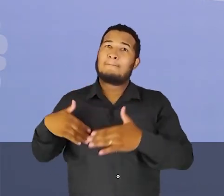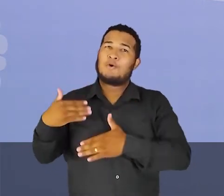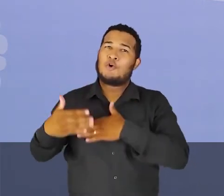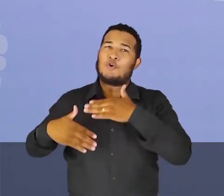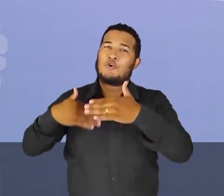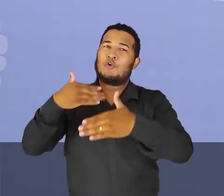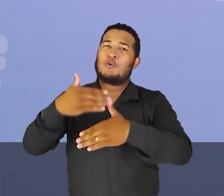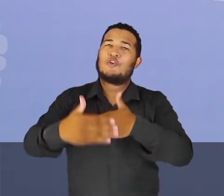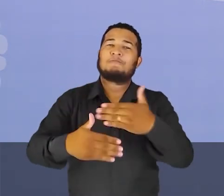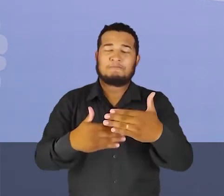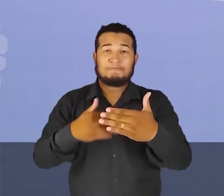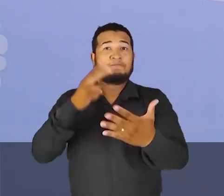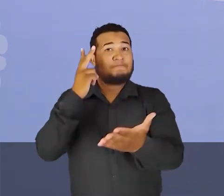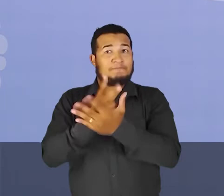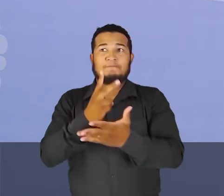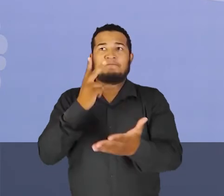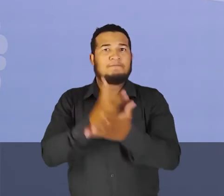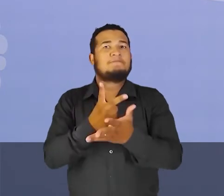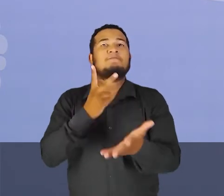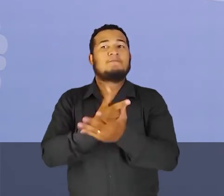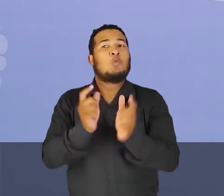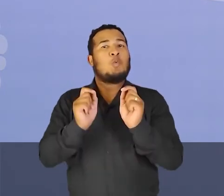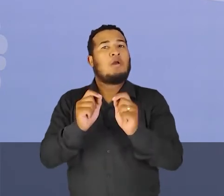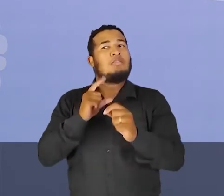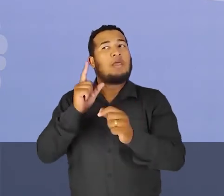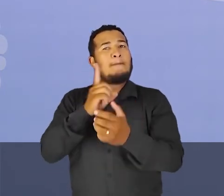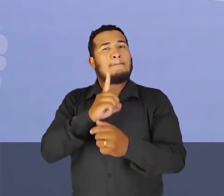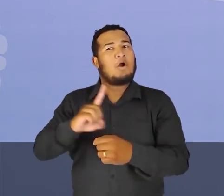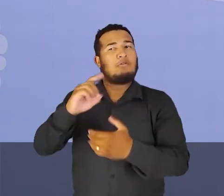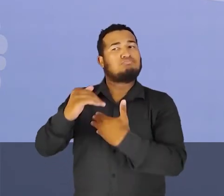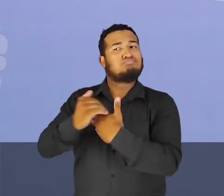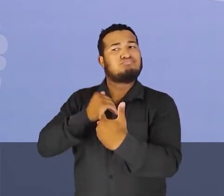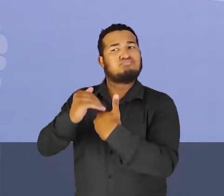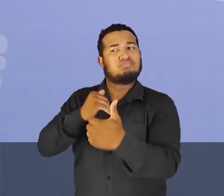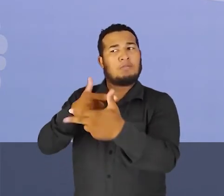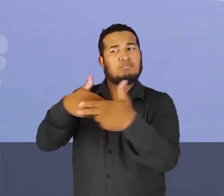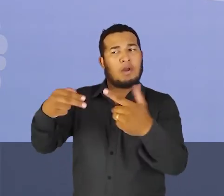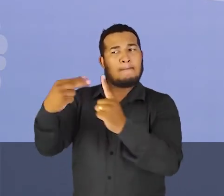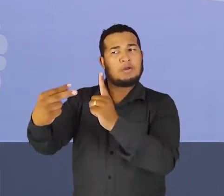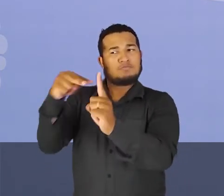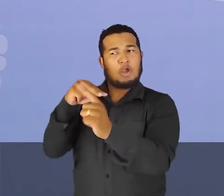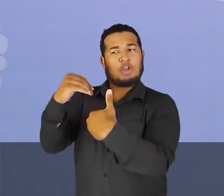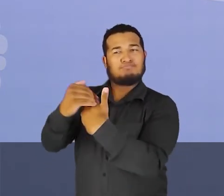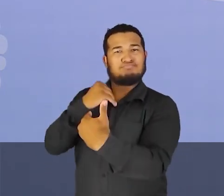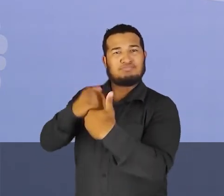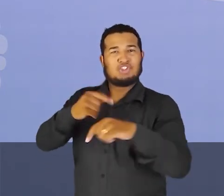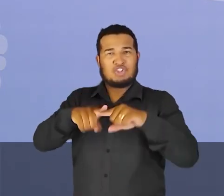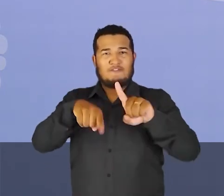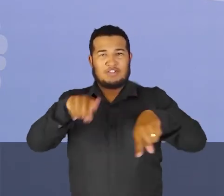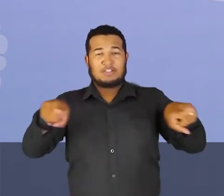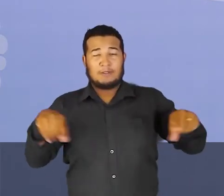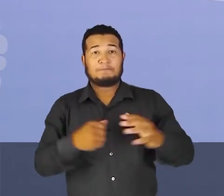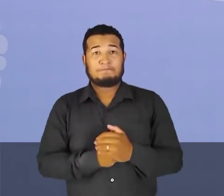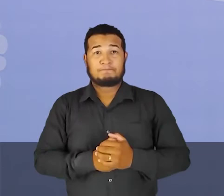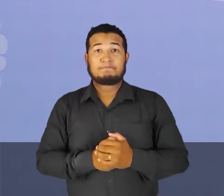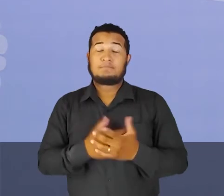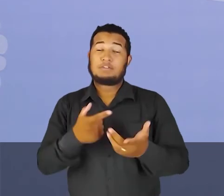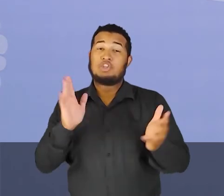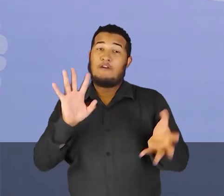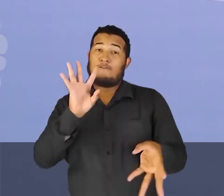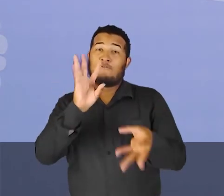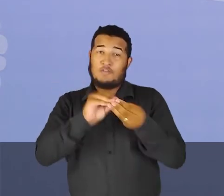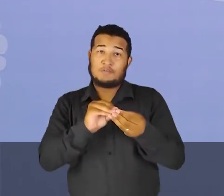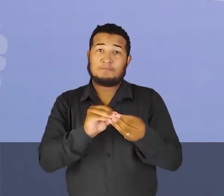um processo, sempre regido, sempre direcionado por essa perspectiva da diversidade. Para